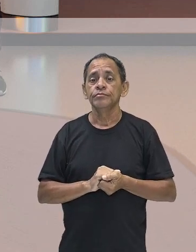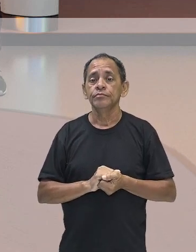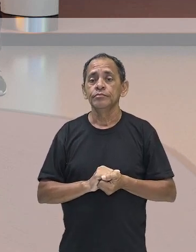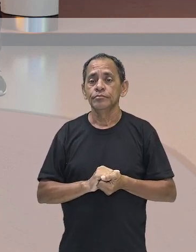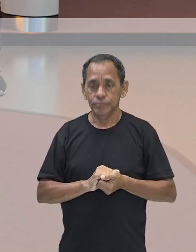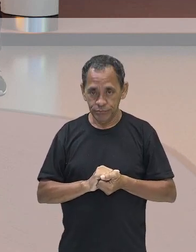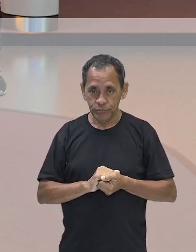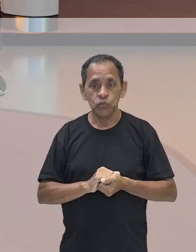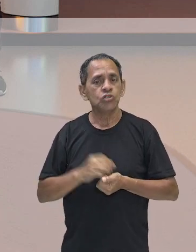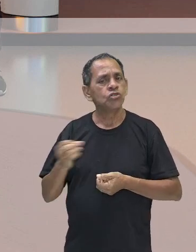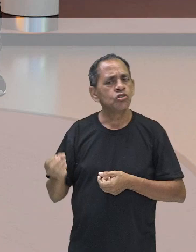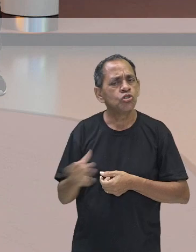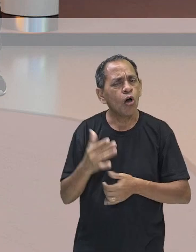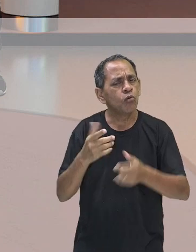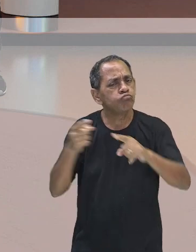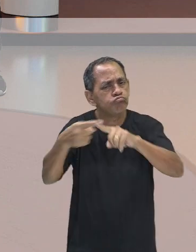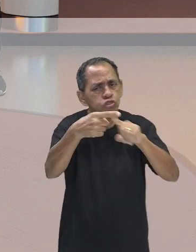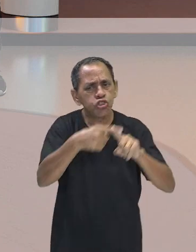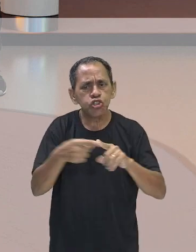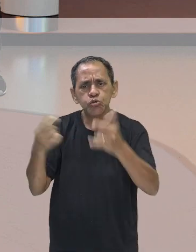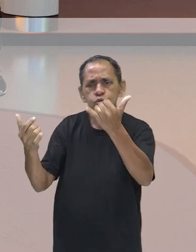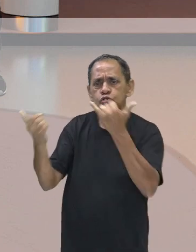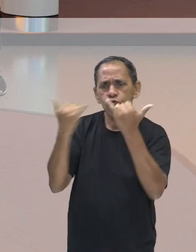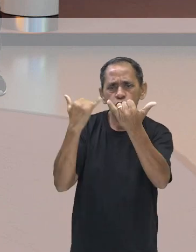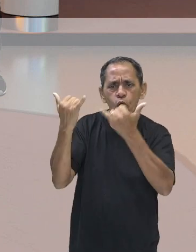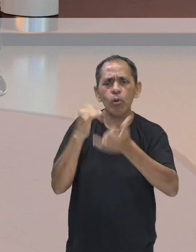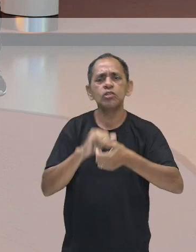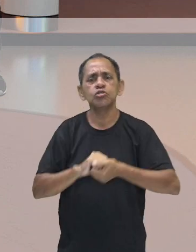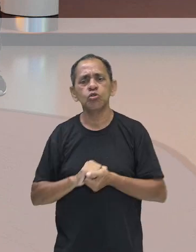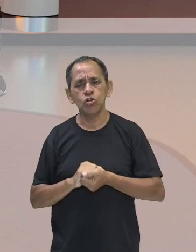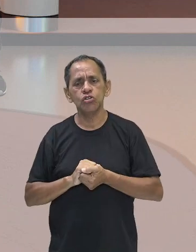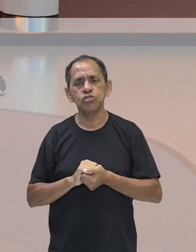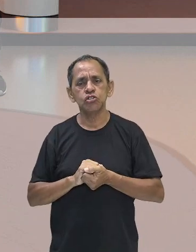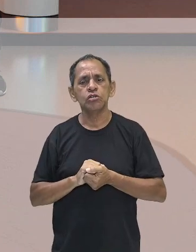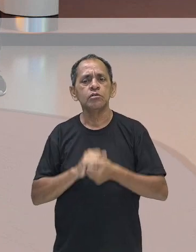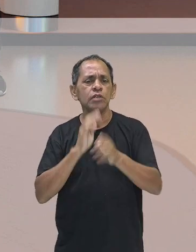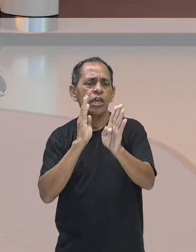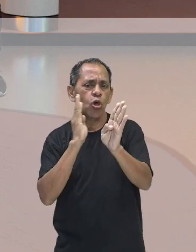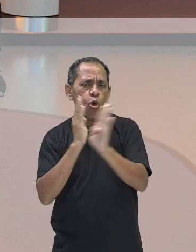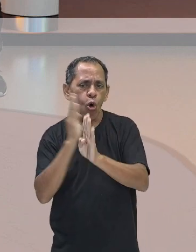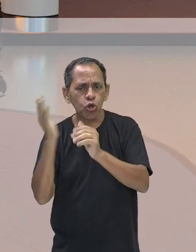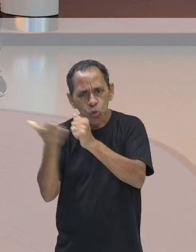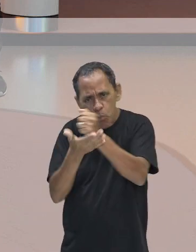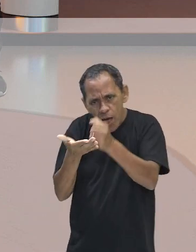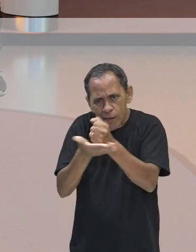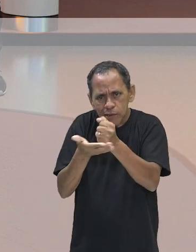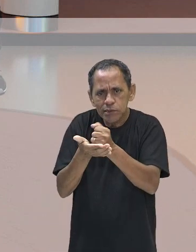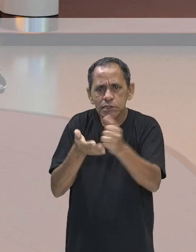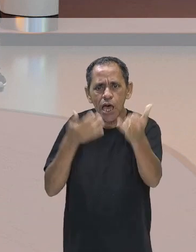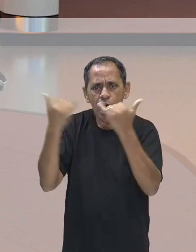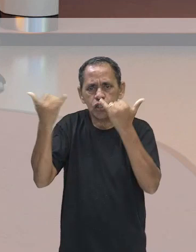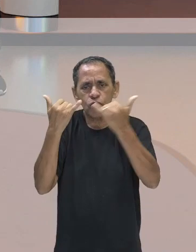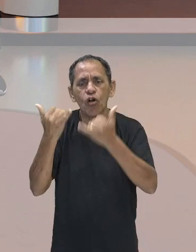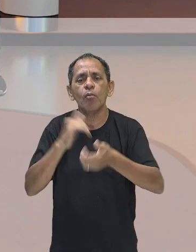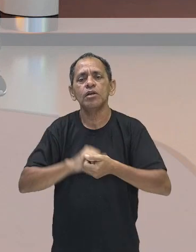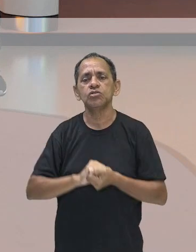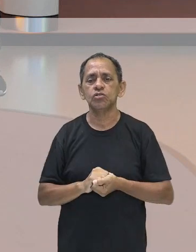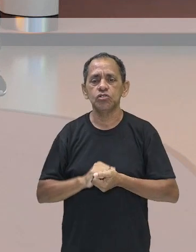paradigmas historiográficos, também são considerados como fontes fidedignas da investigação histórica. Vamos lá,